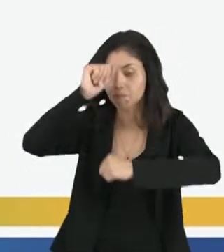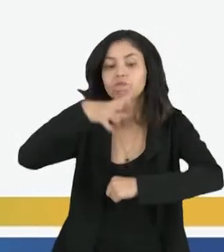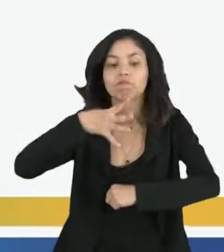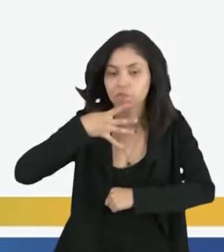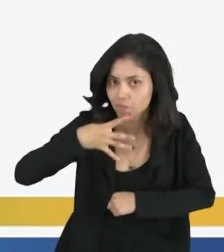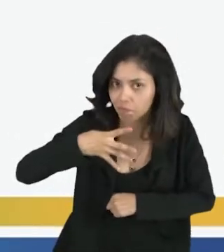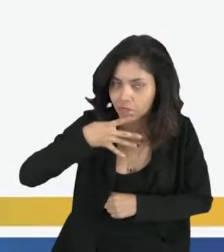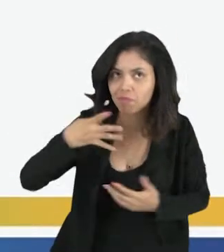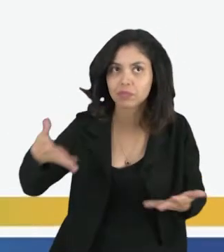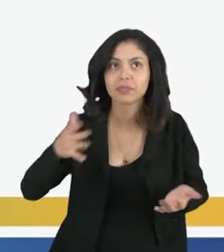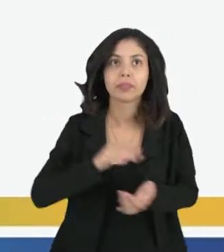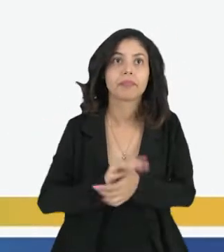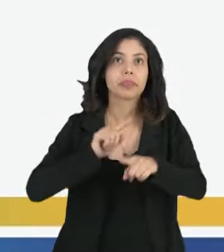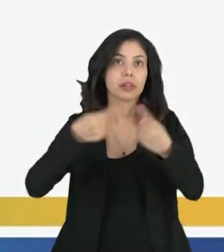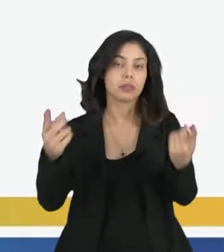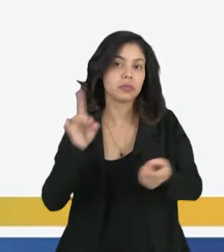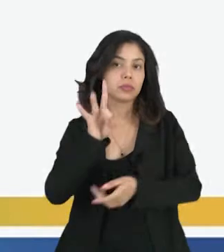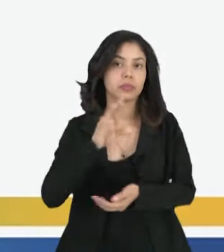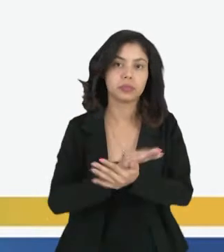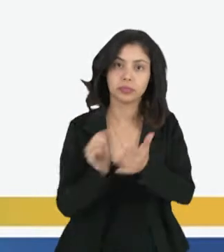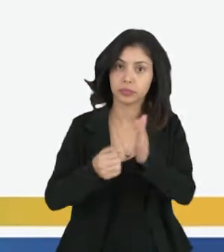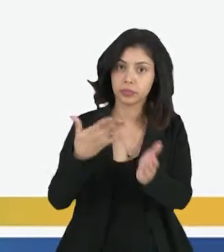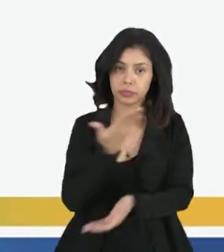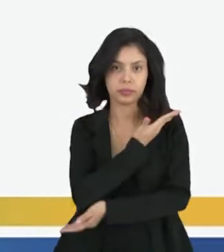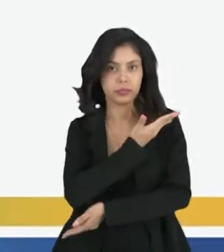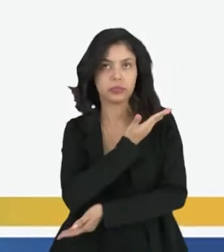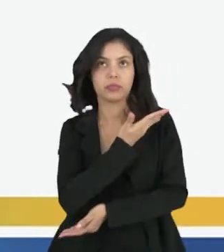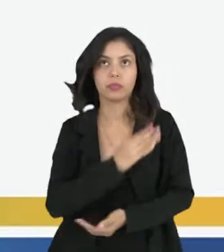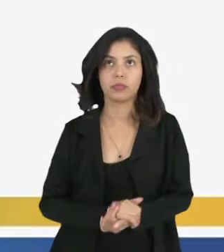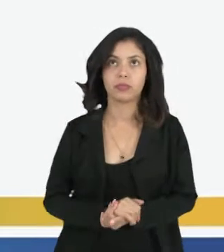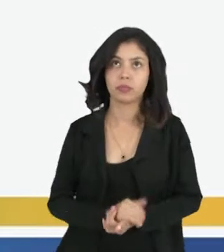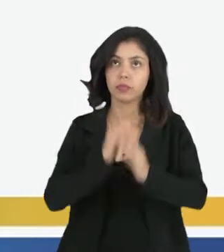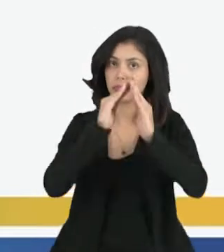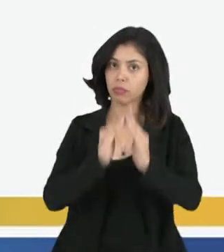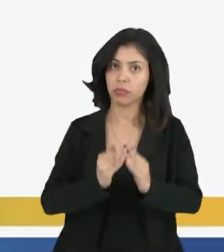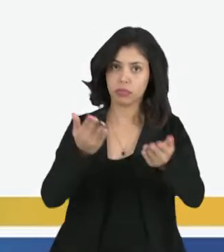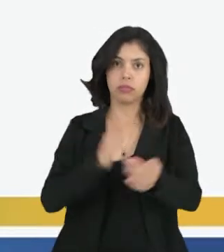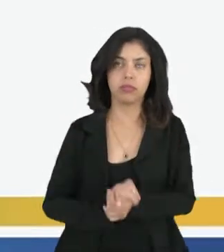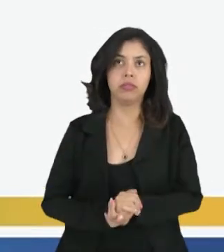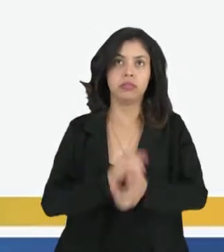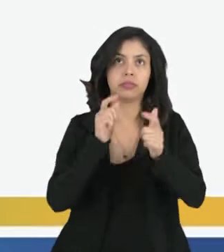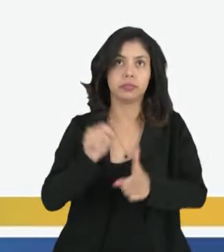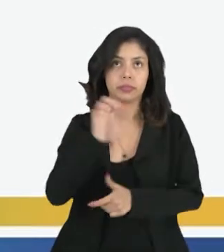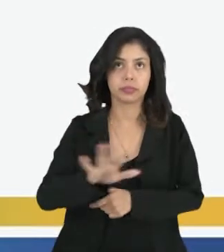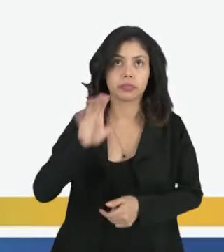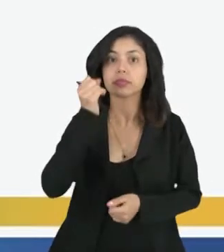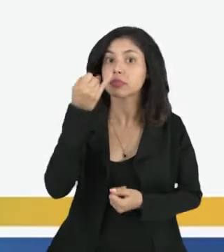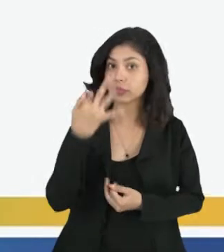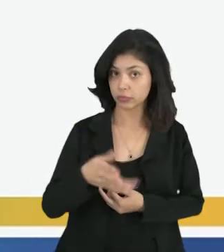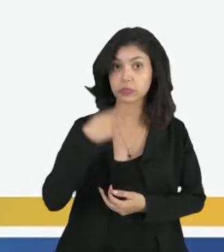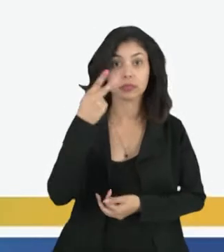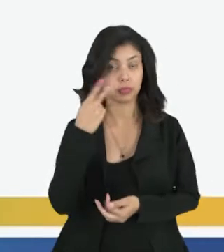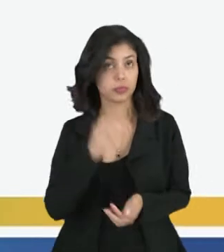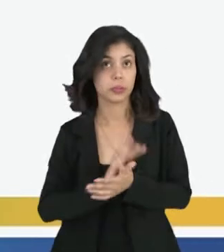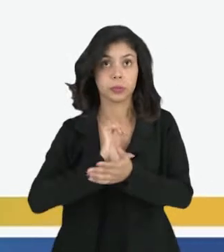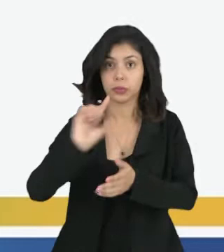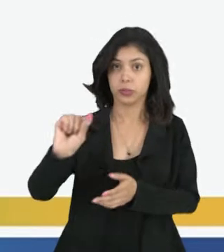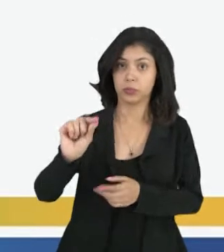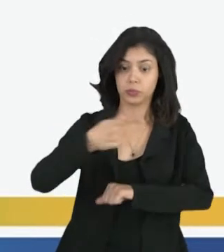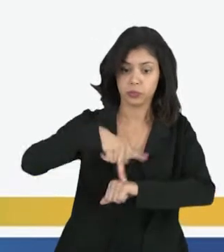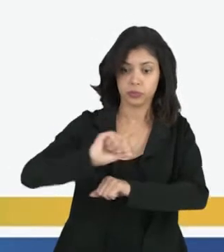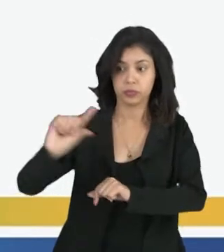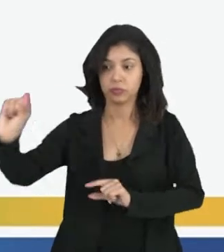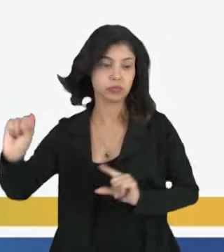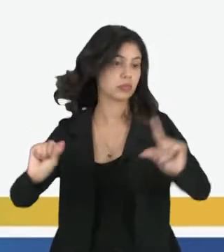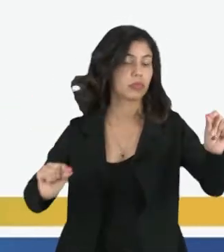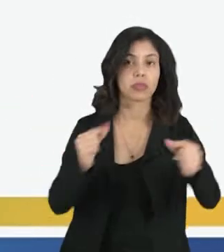conhecer. Mas muitos amigos meus que moram para essas bandas da Europa contam que para sair de um país para outro